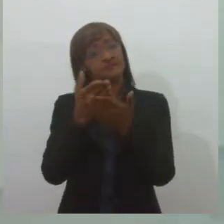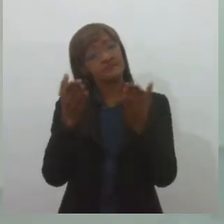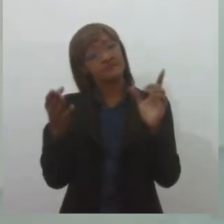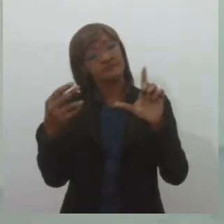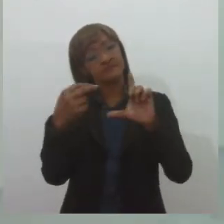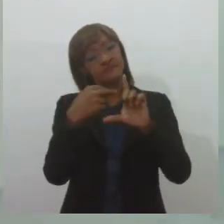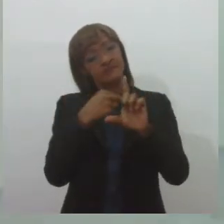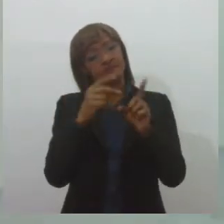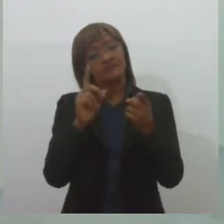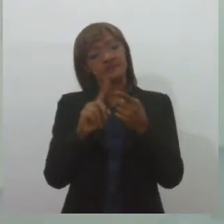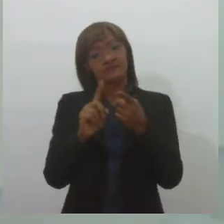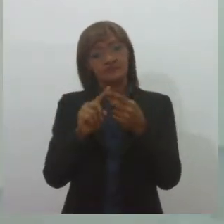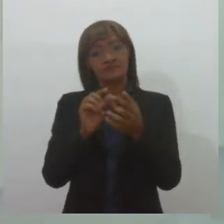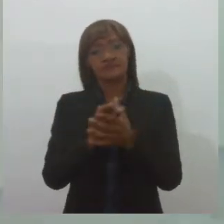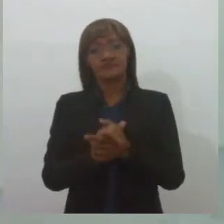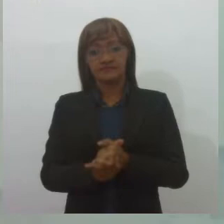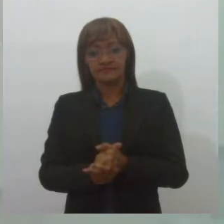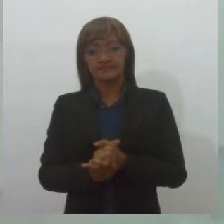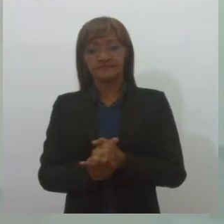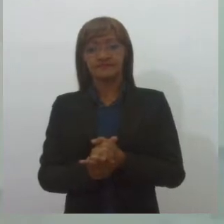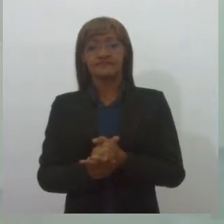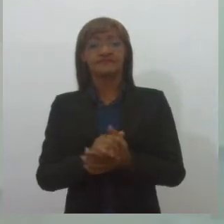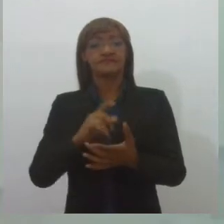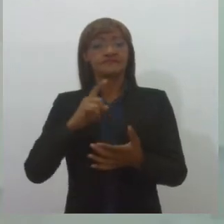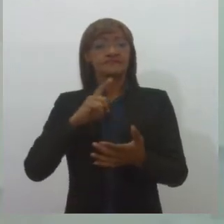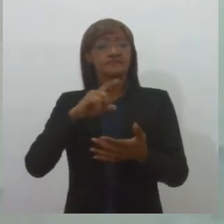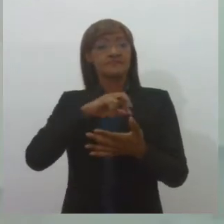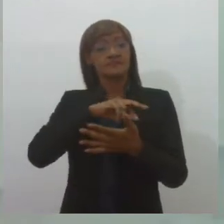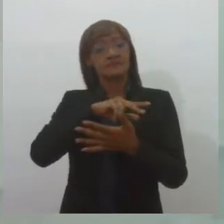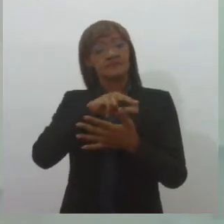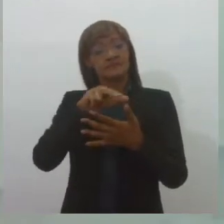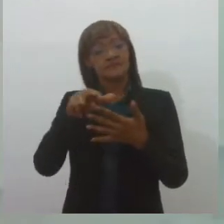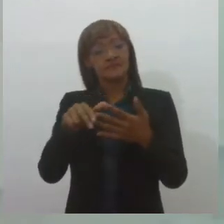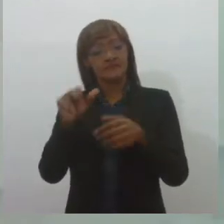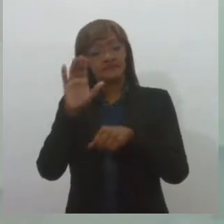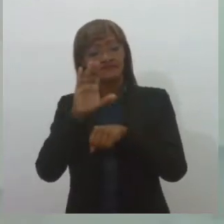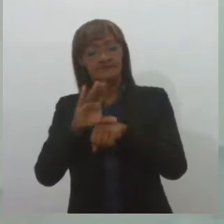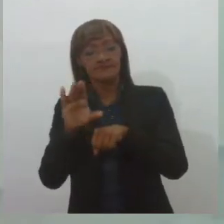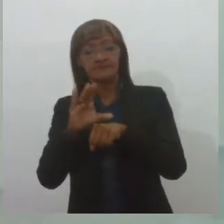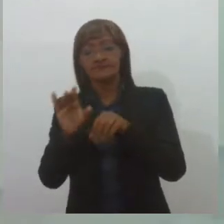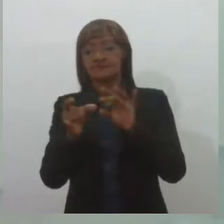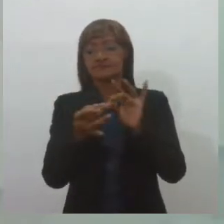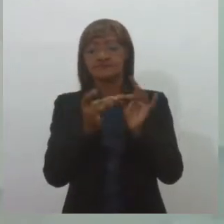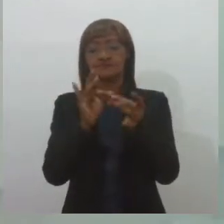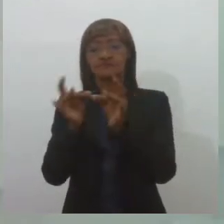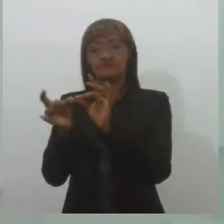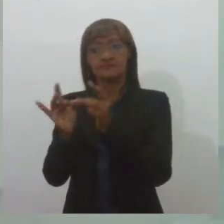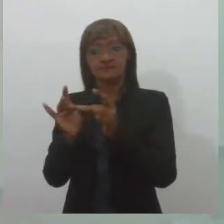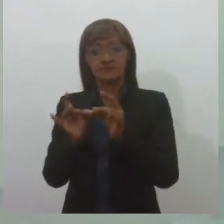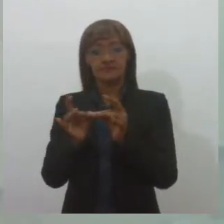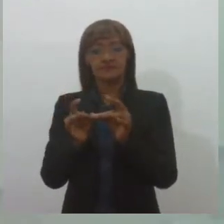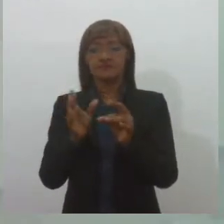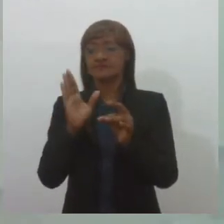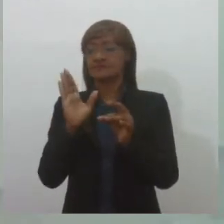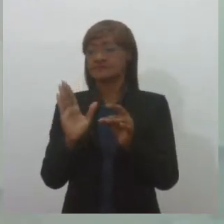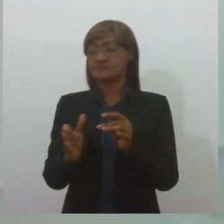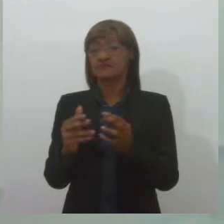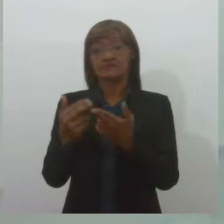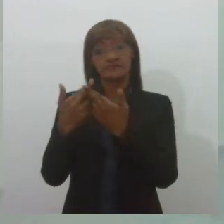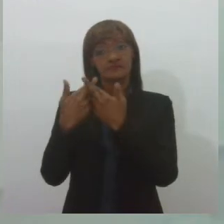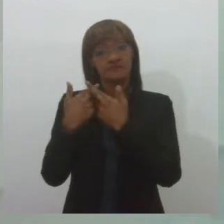acompanha Thiago como você mesmo diz que a gente está com uma diversa Gama de cursos oficinas aí promovidas pela escola do Legislativo